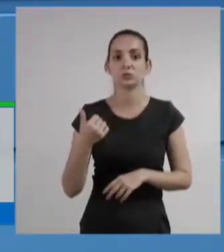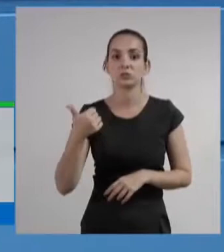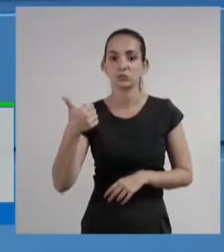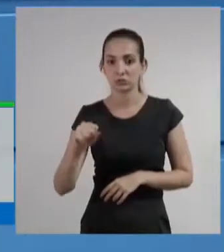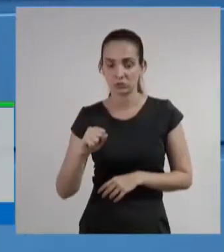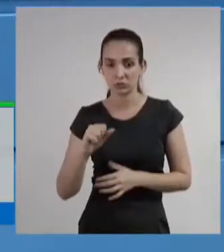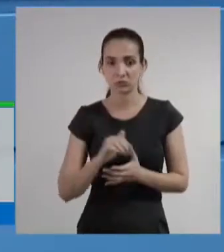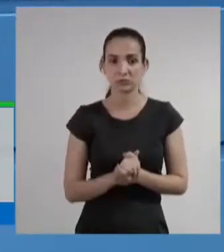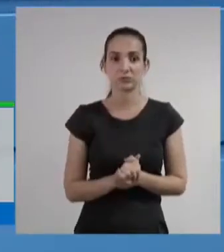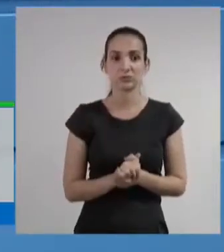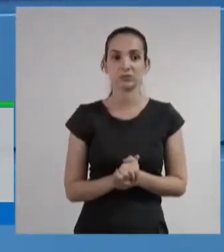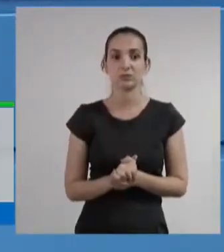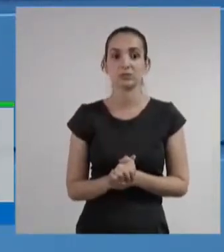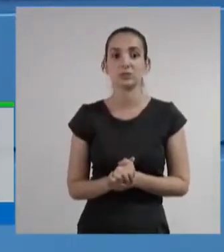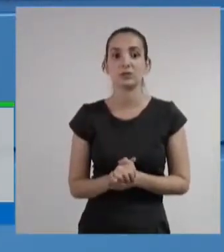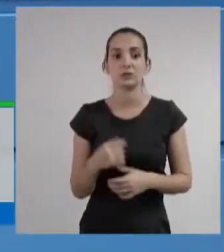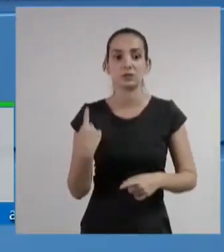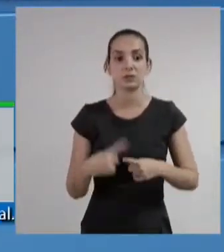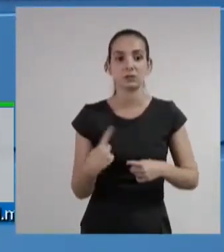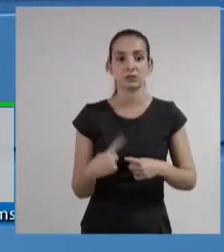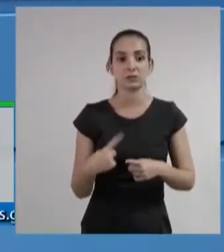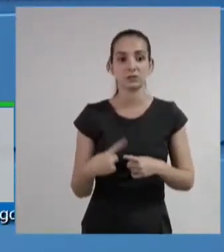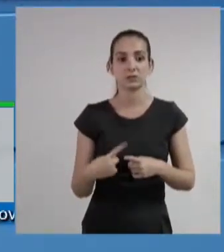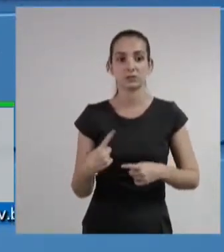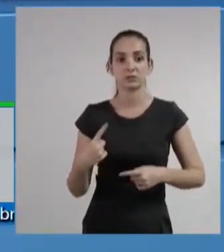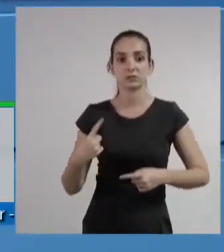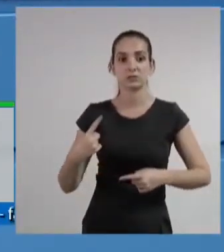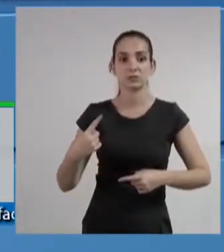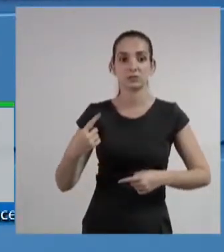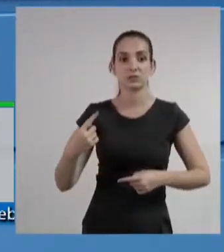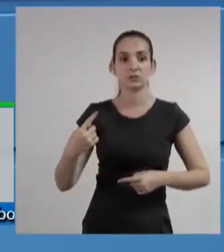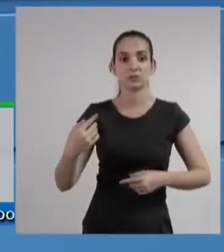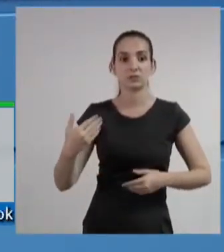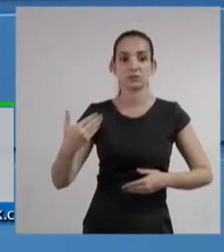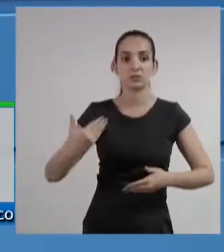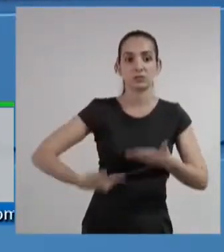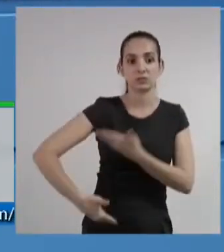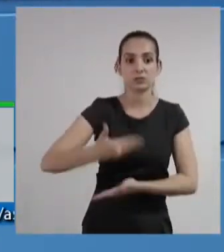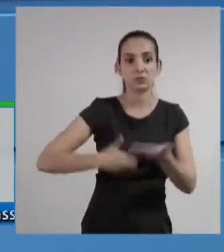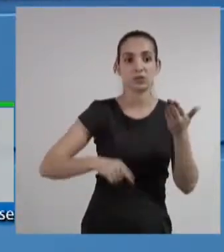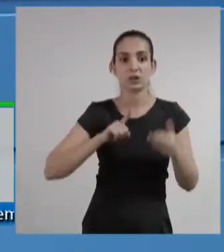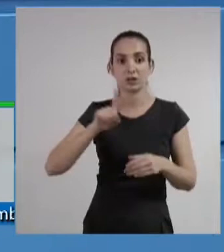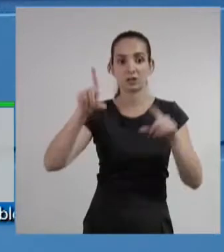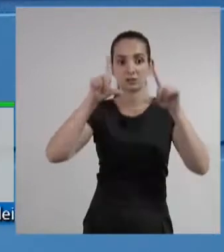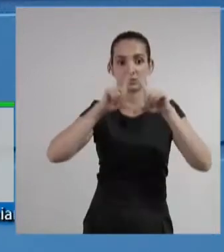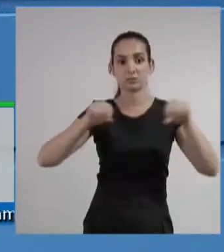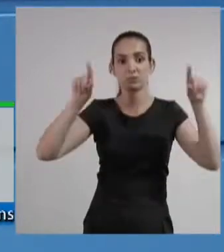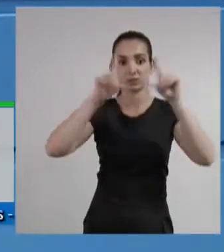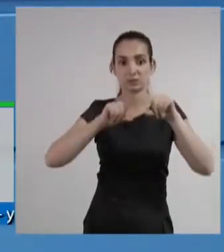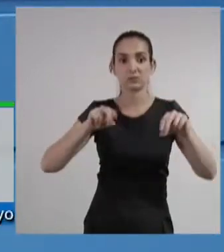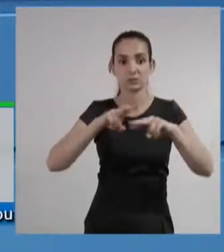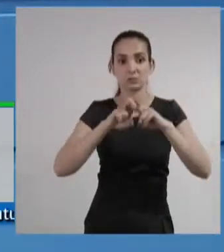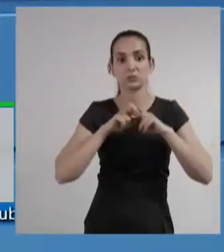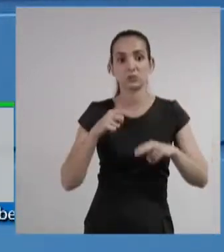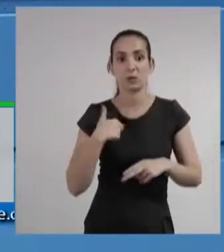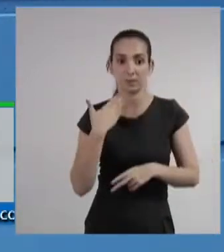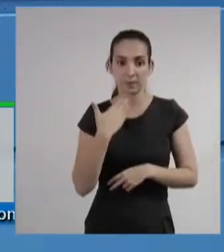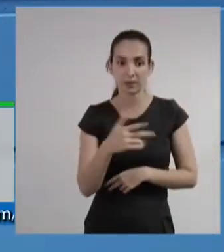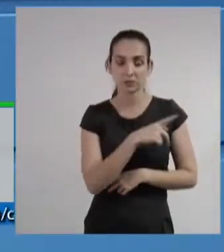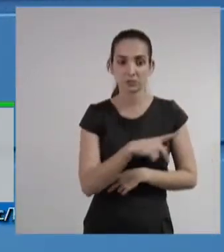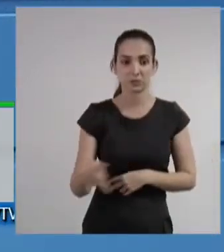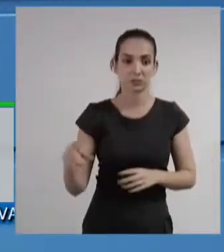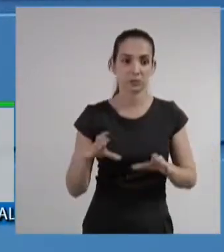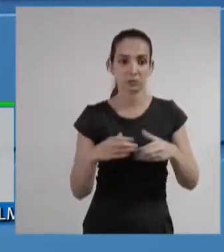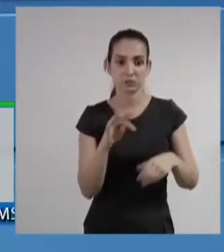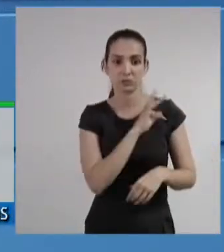legal discutido com o CONFAS em Brasília. Então, eu queria que o presidente da Comissão de Constituição e